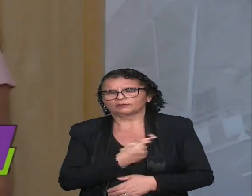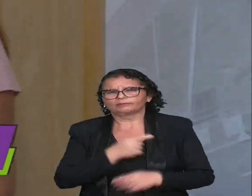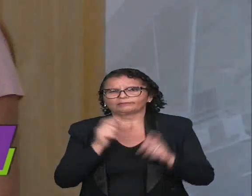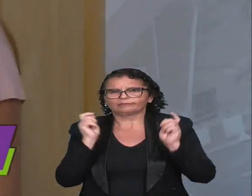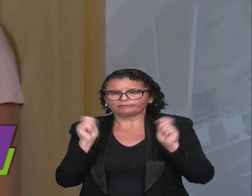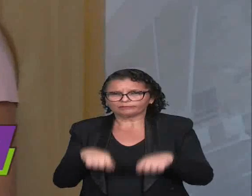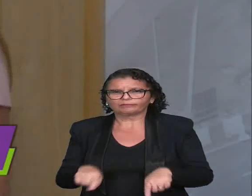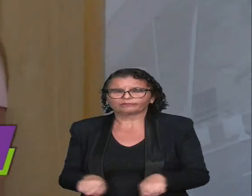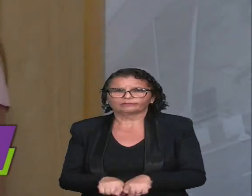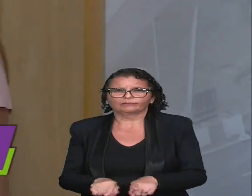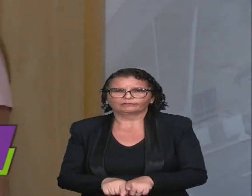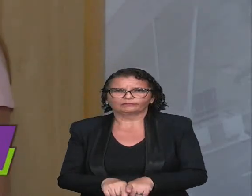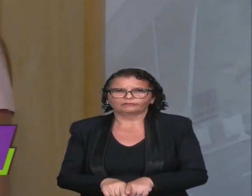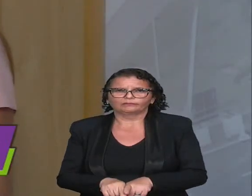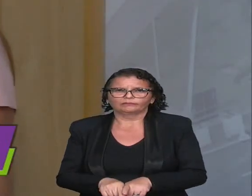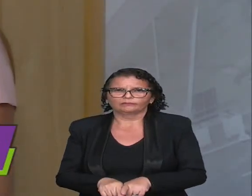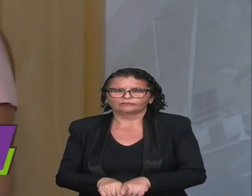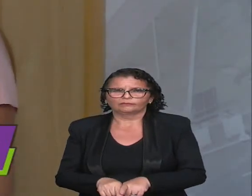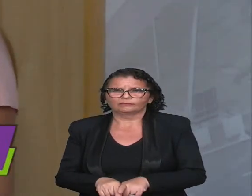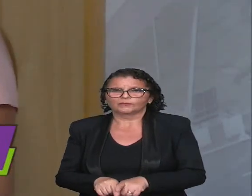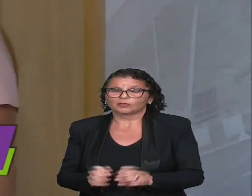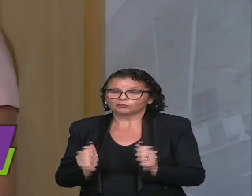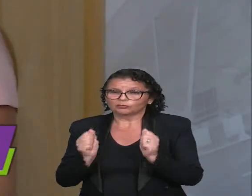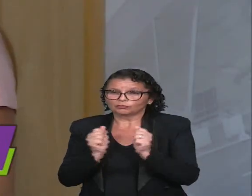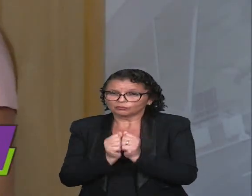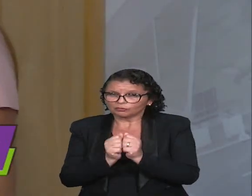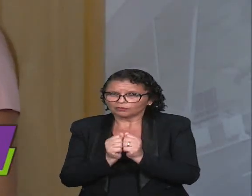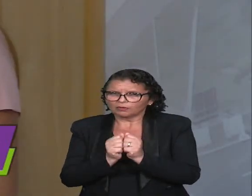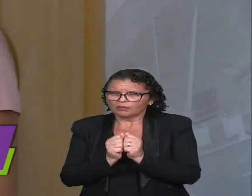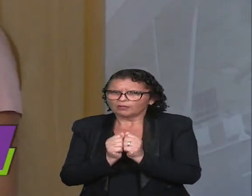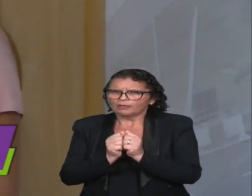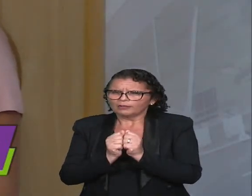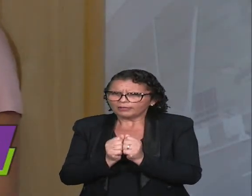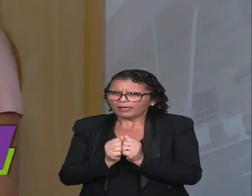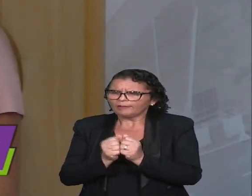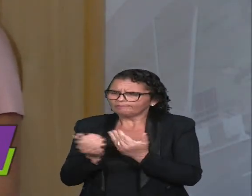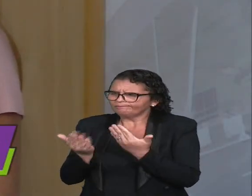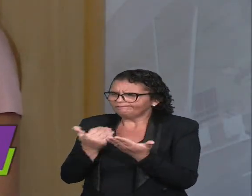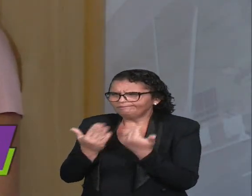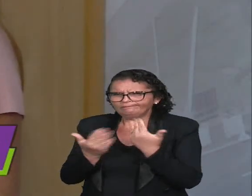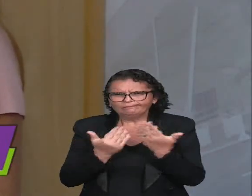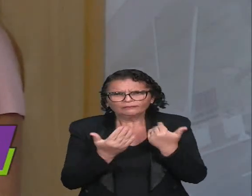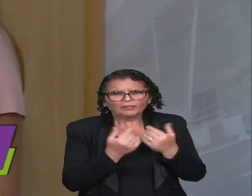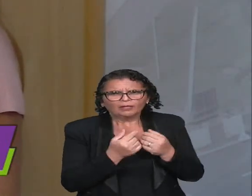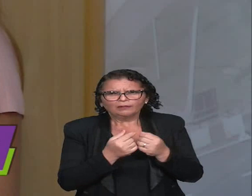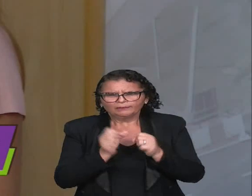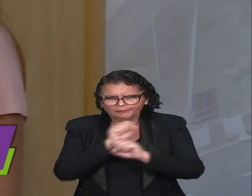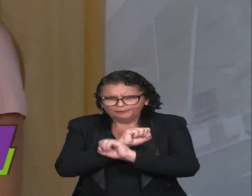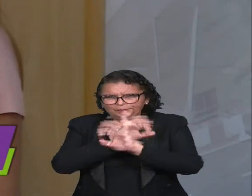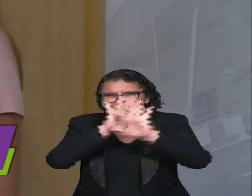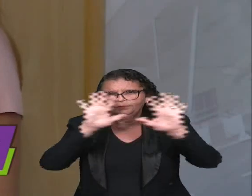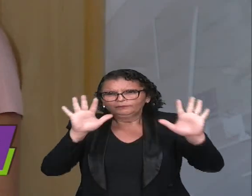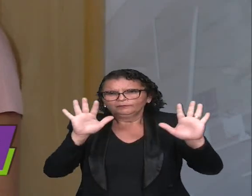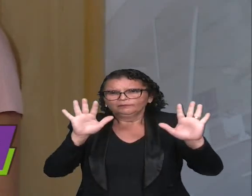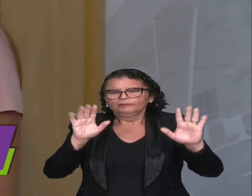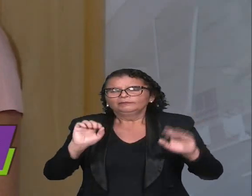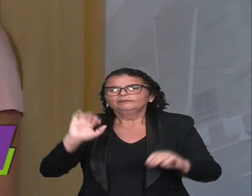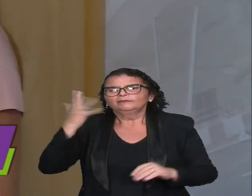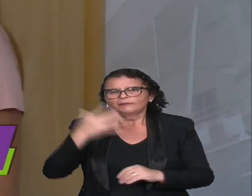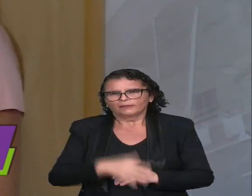possa fazer aí juntamente para que a gente possa até conversar e entender melhor o que está